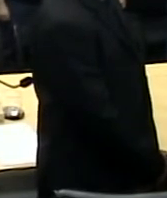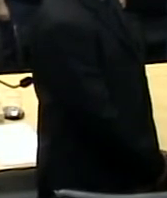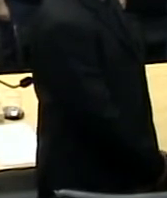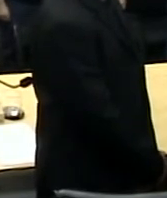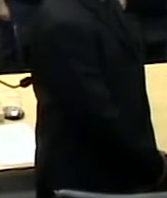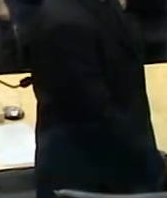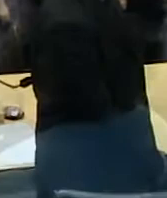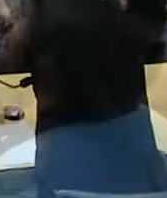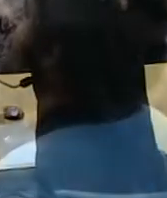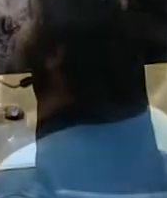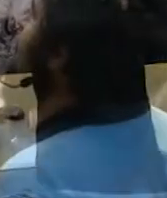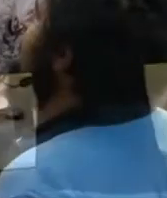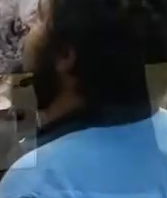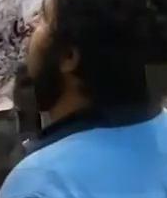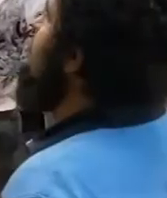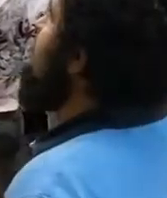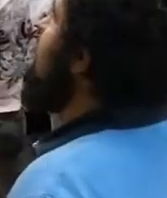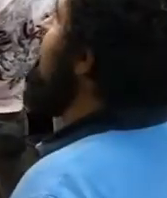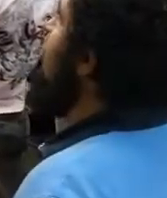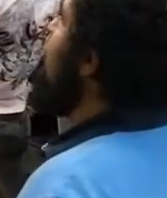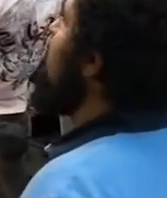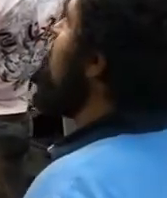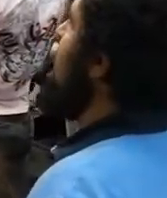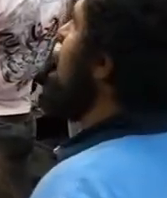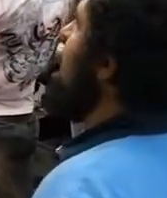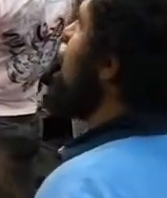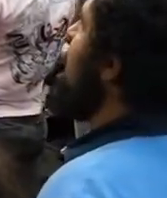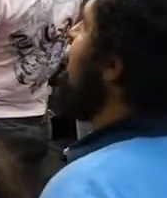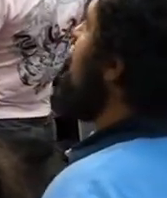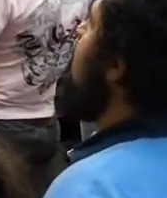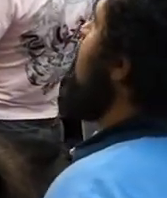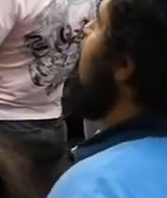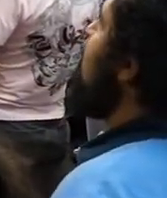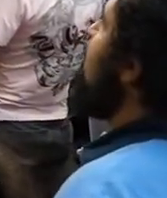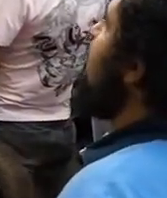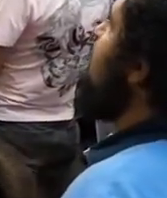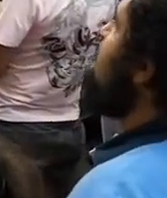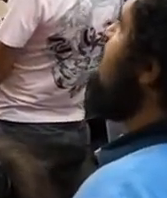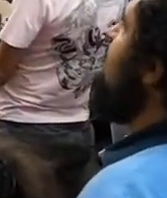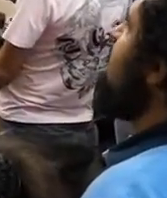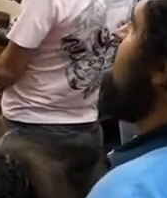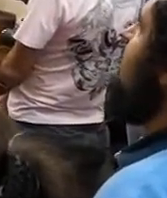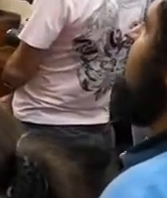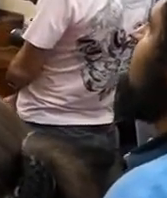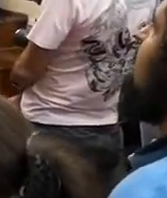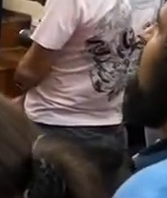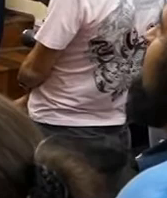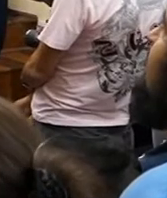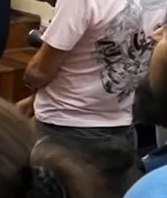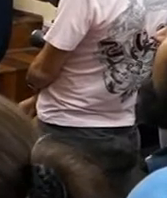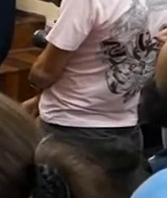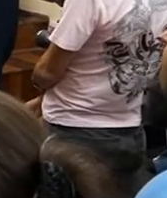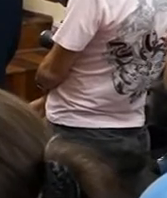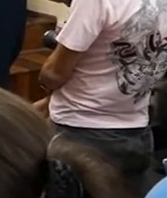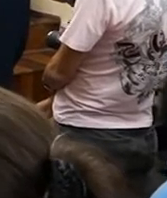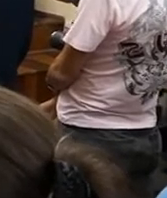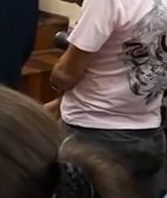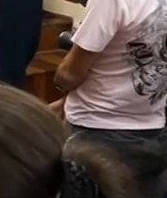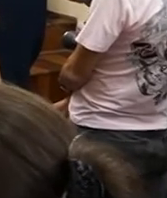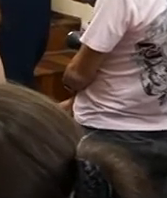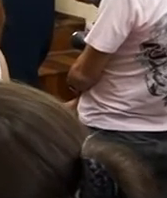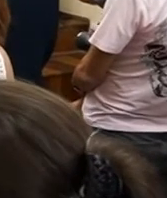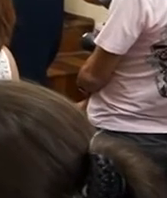te adora a própria morte, terra adorada. Entre outras línguas, tu Brasil, ó pátria